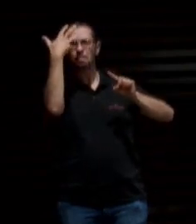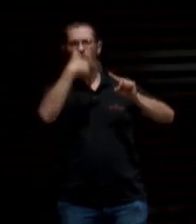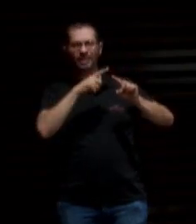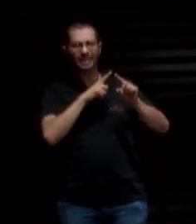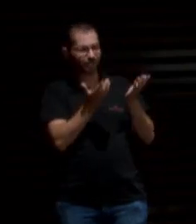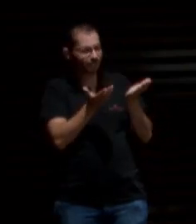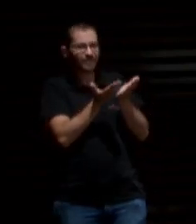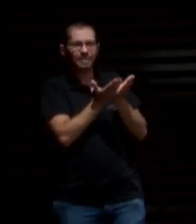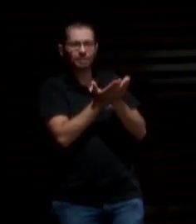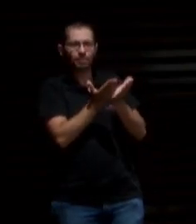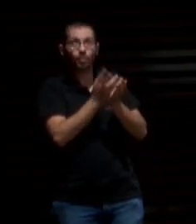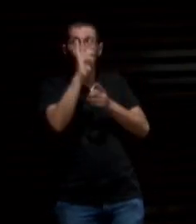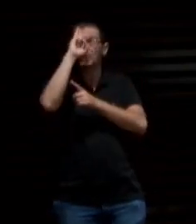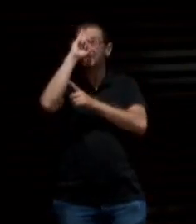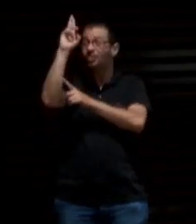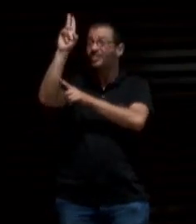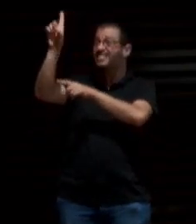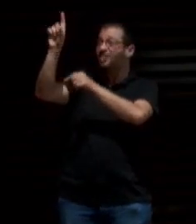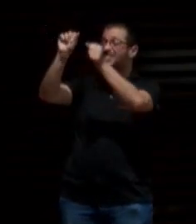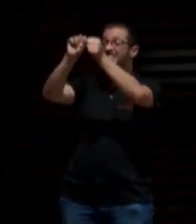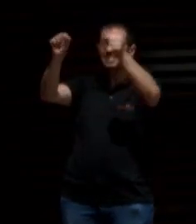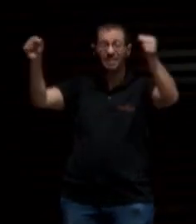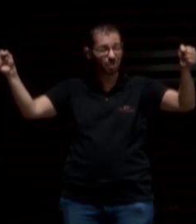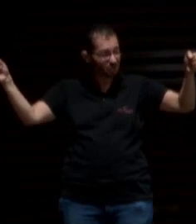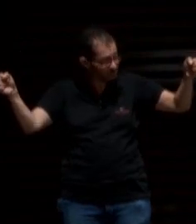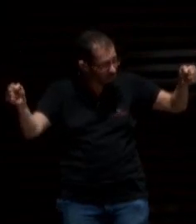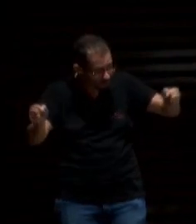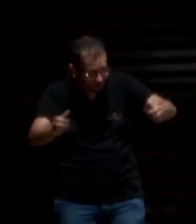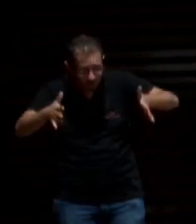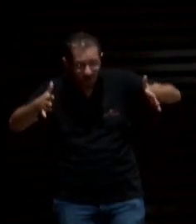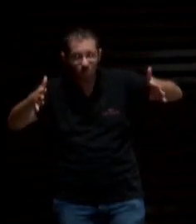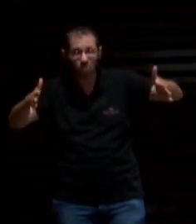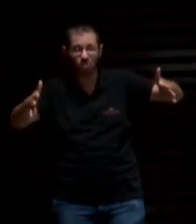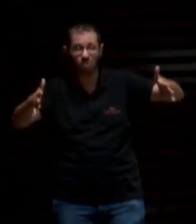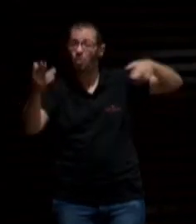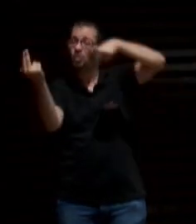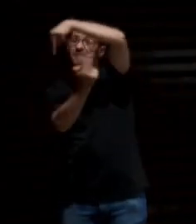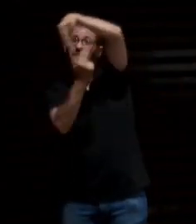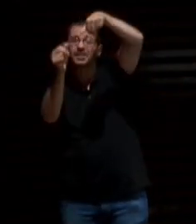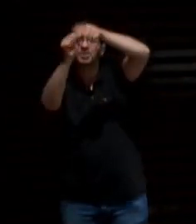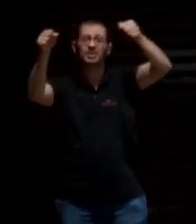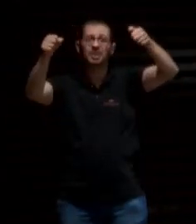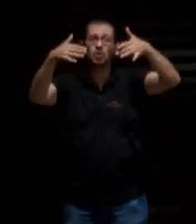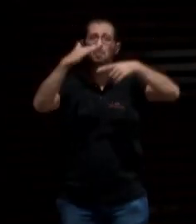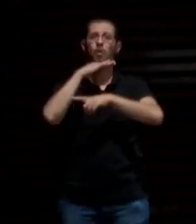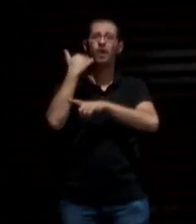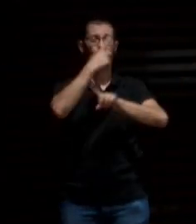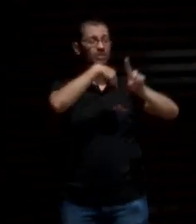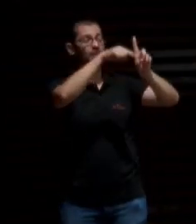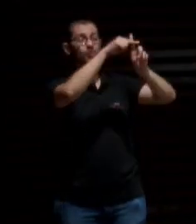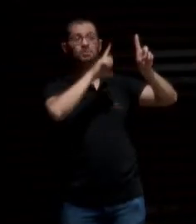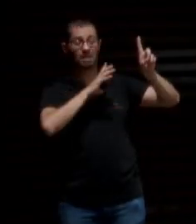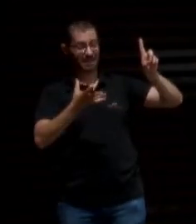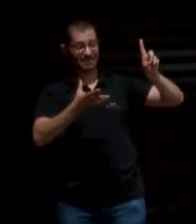O Senhor que criou todas as coisas, que criou o universo e que morreu na cruz para redimir o pecador, Ele pegou você e